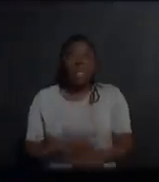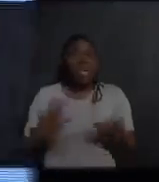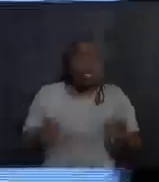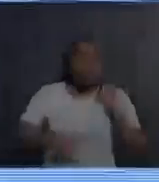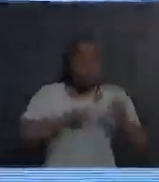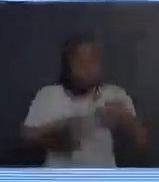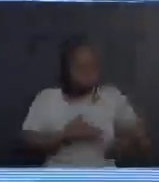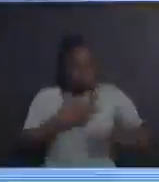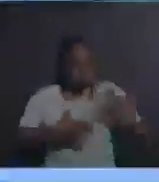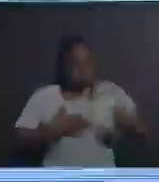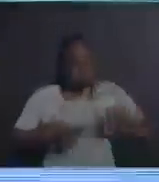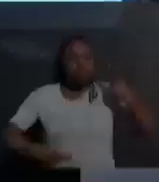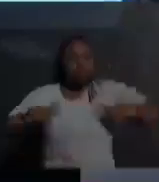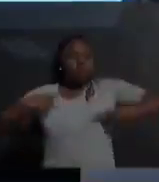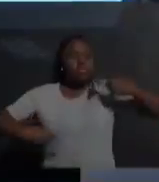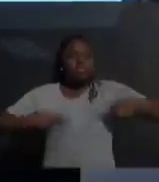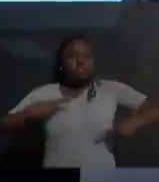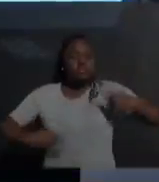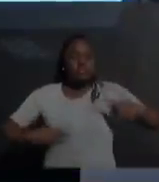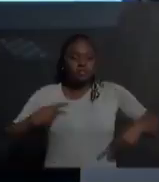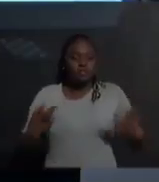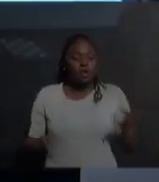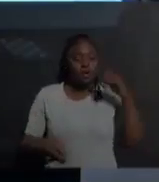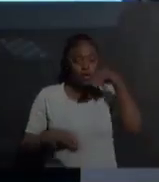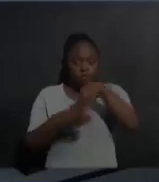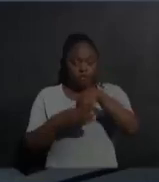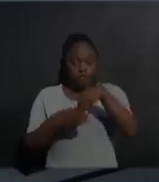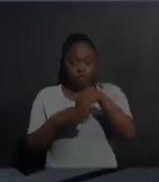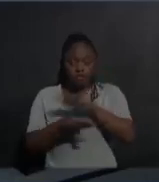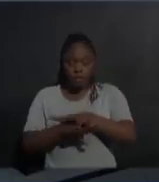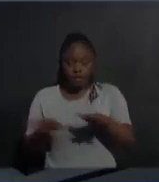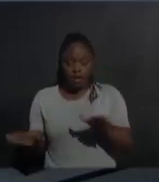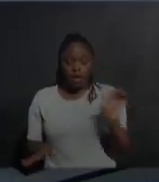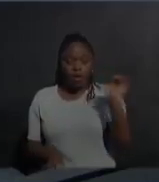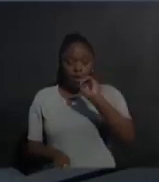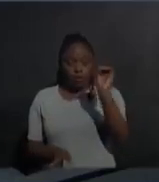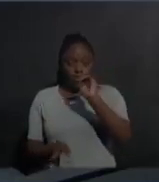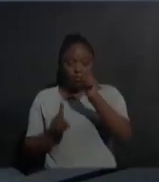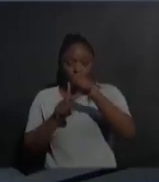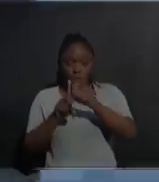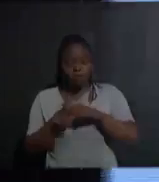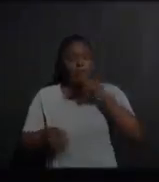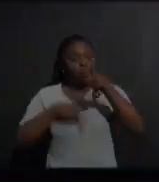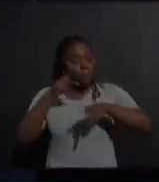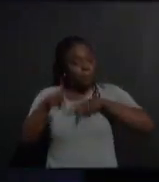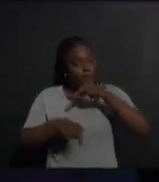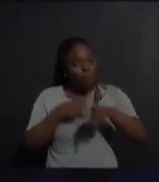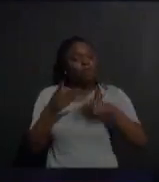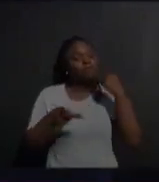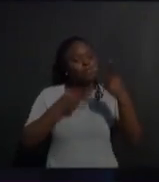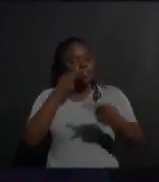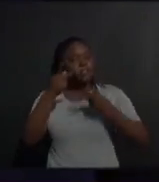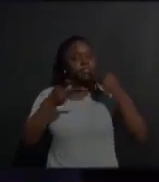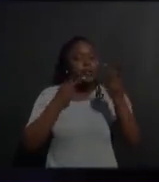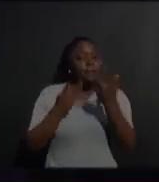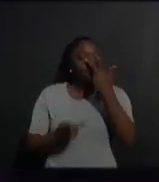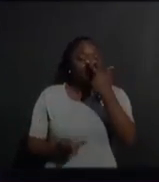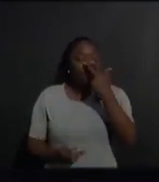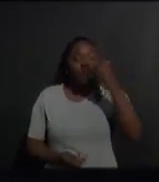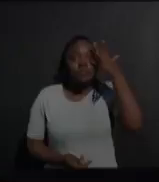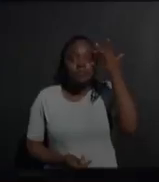avivamento político. Você vê, as eleições acabaram, foi em outubro. O povo está falando disso como se fosse